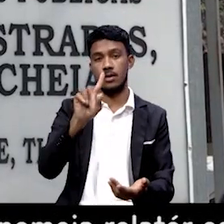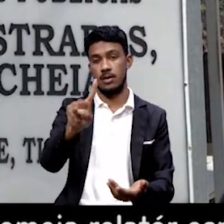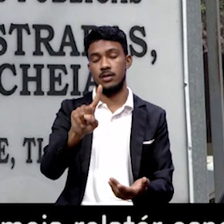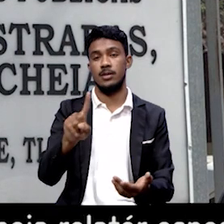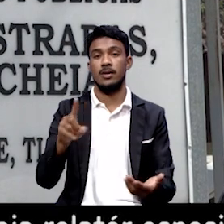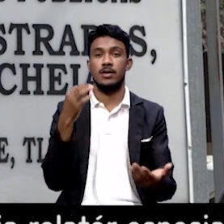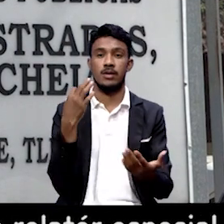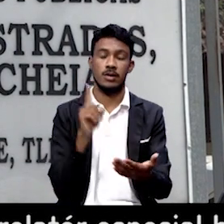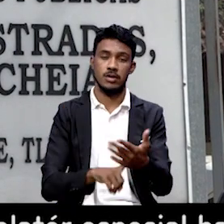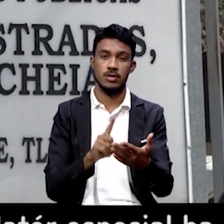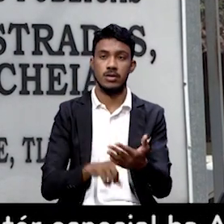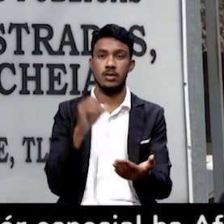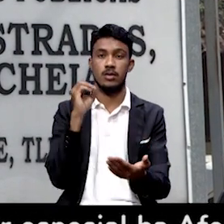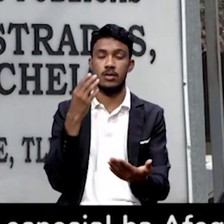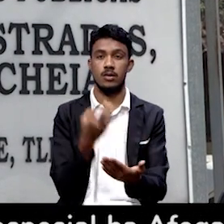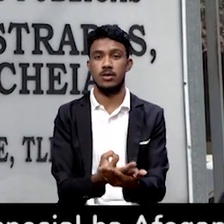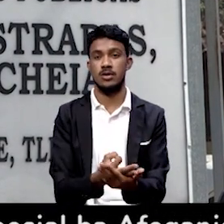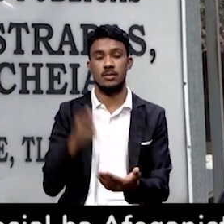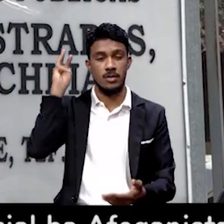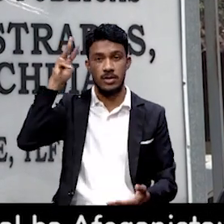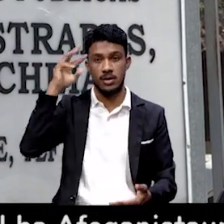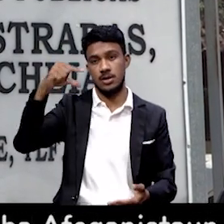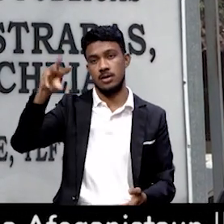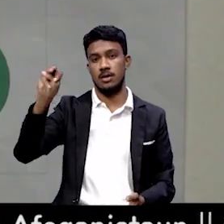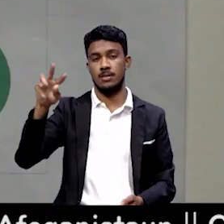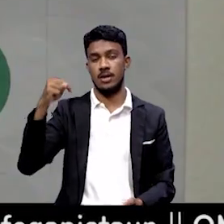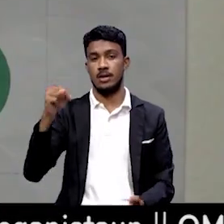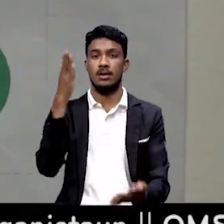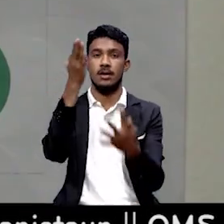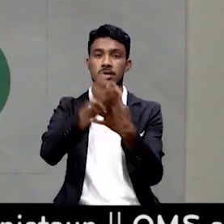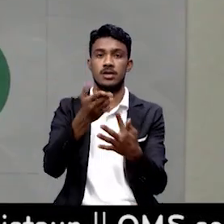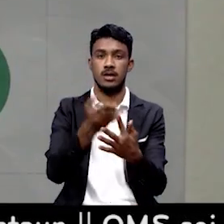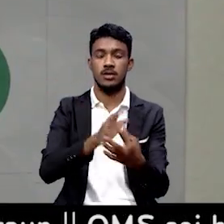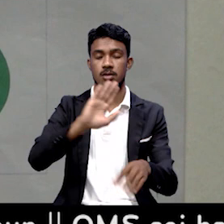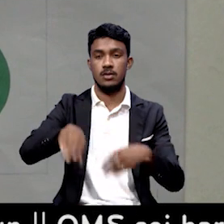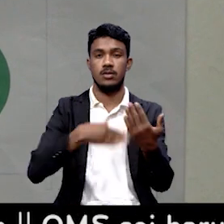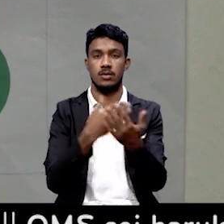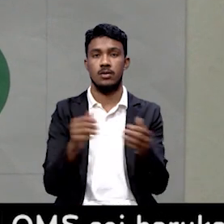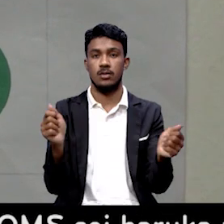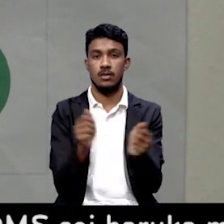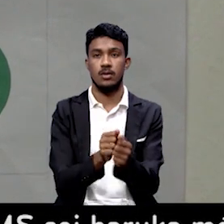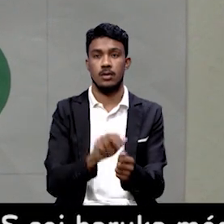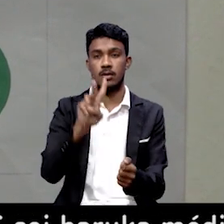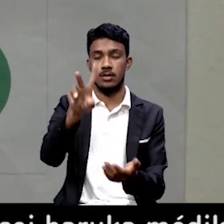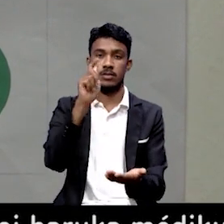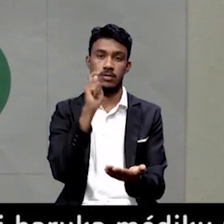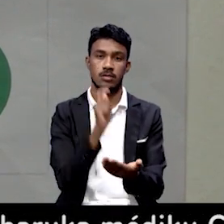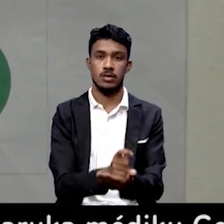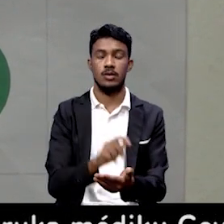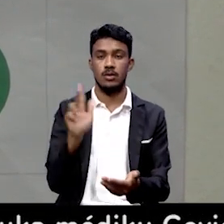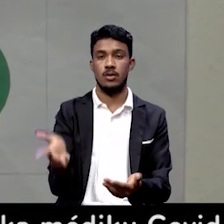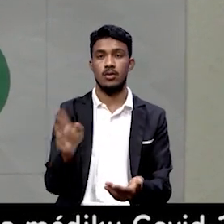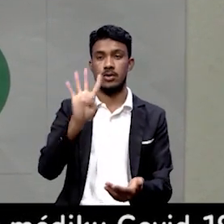geral orçamento ministério nebe GMN acessa, grande total, tokon atus rua tolu nulo